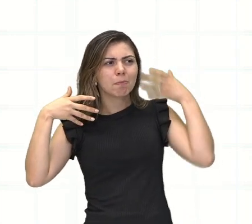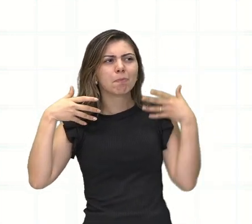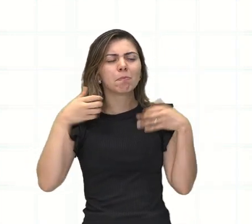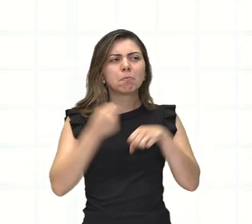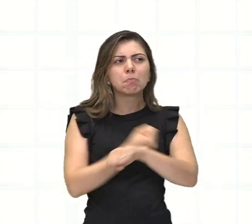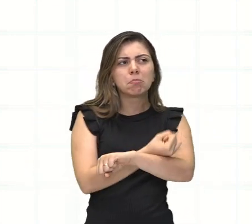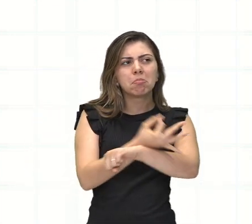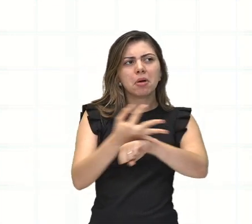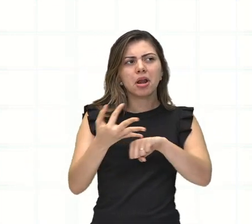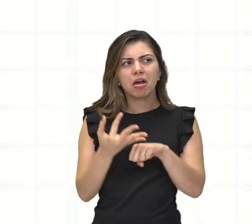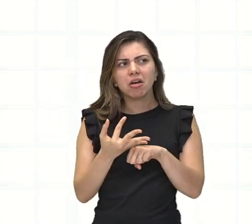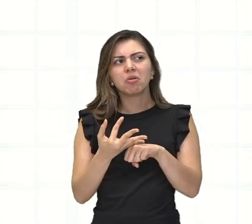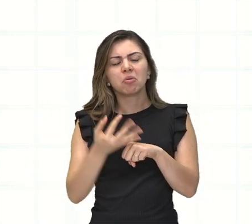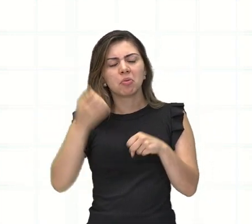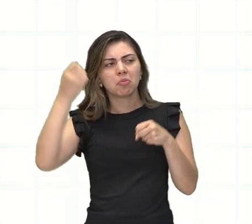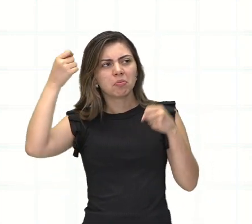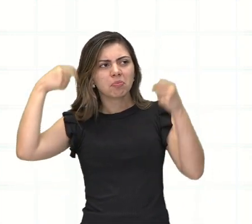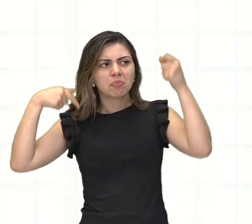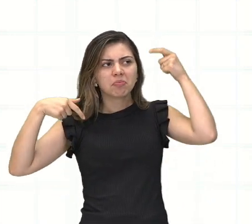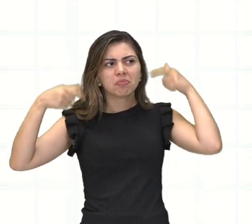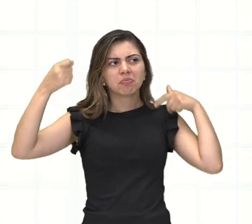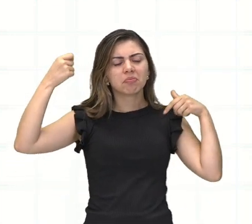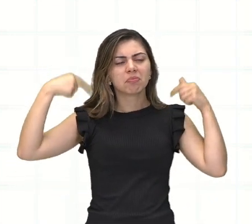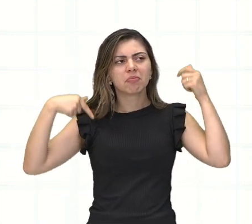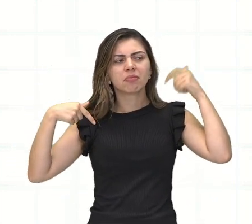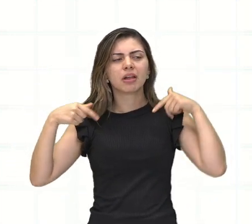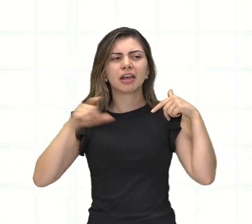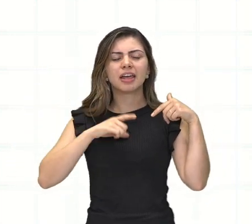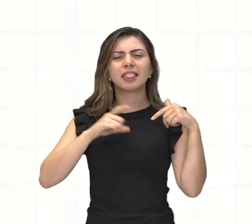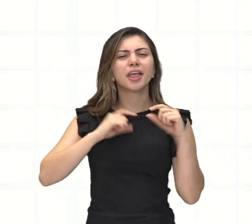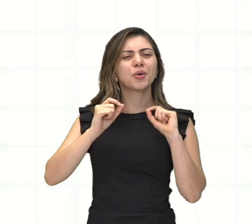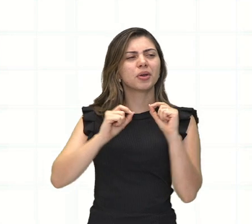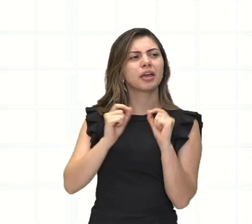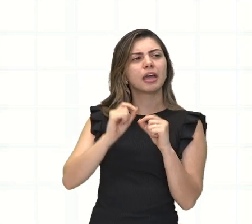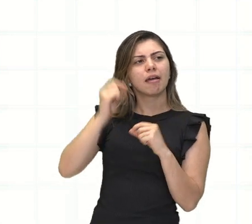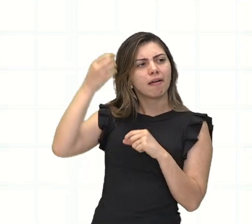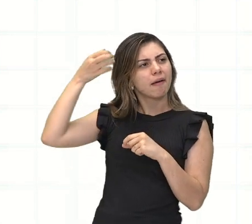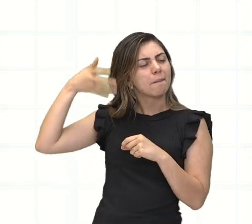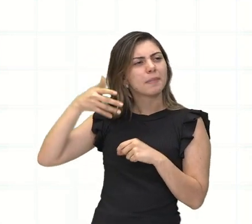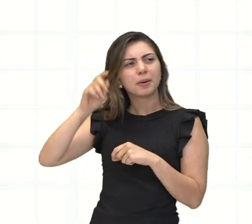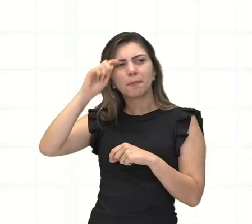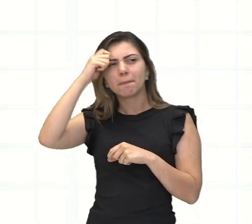cabelos brancos que sobressaíam entre sua